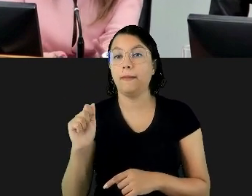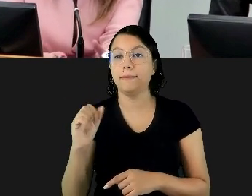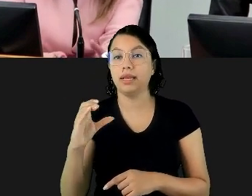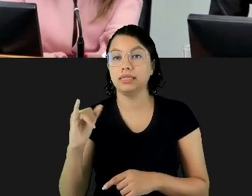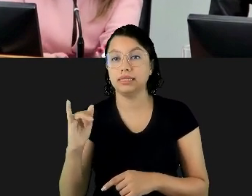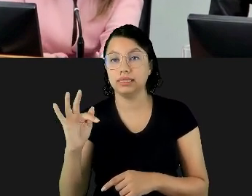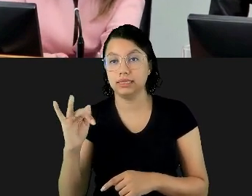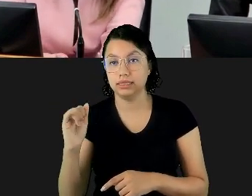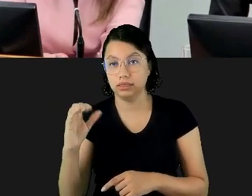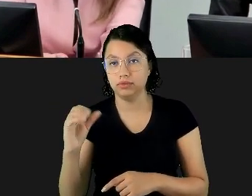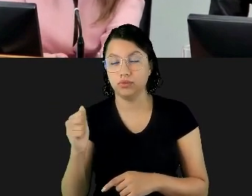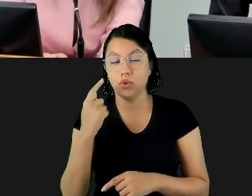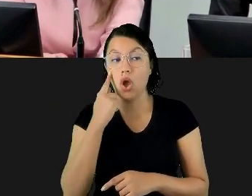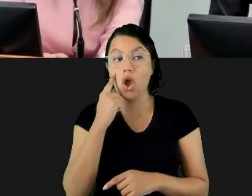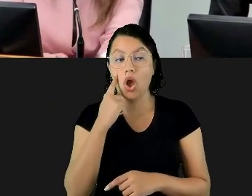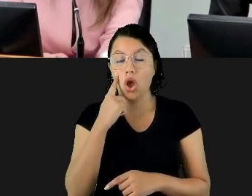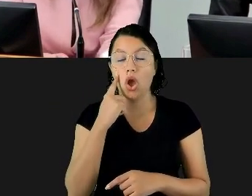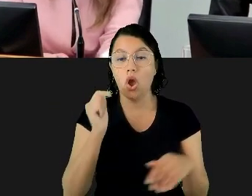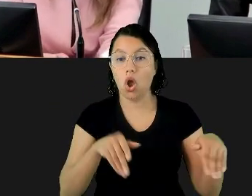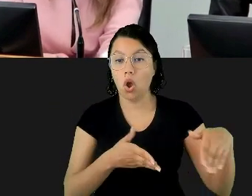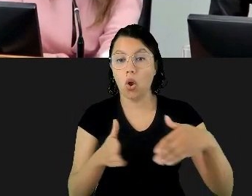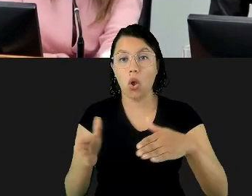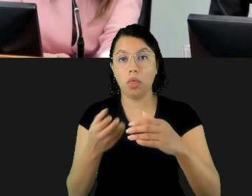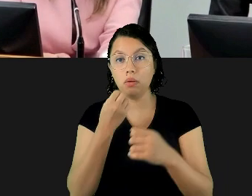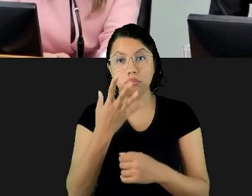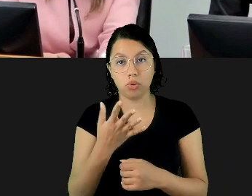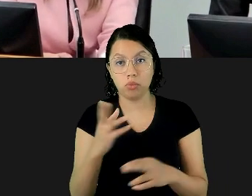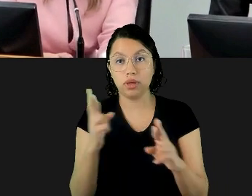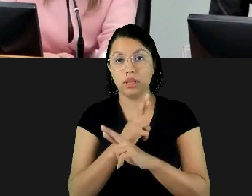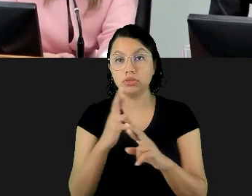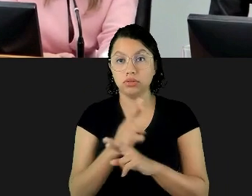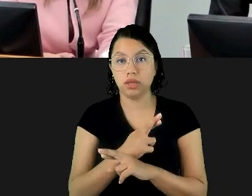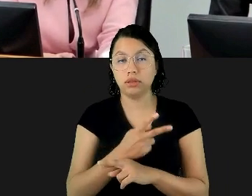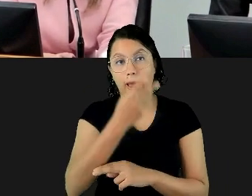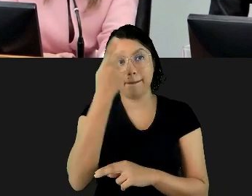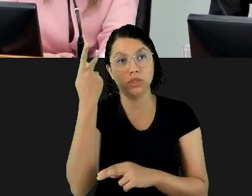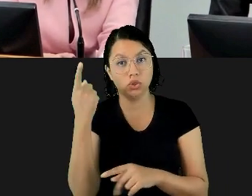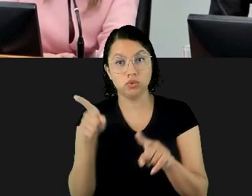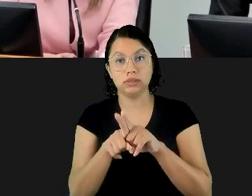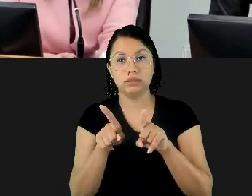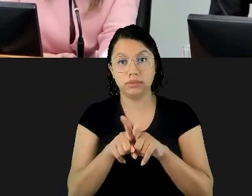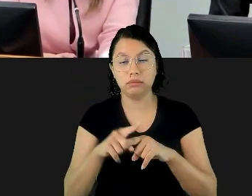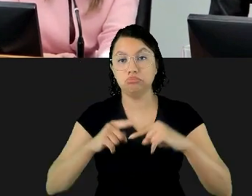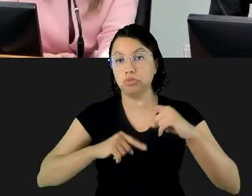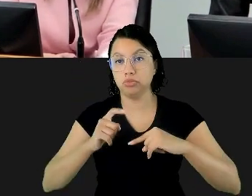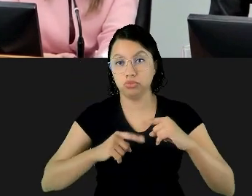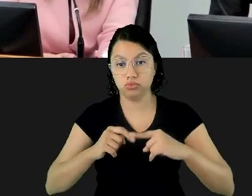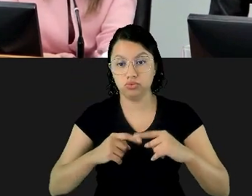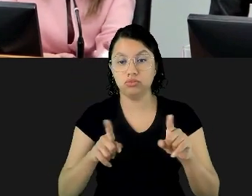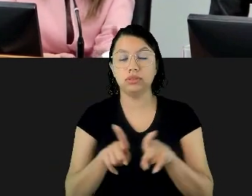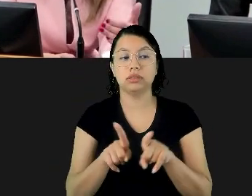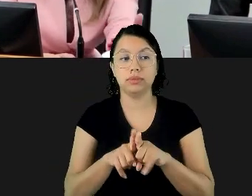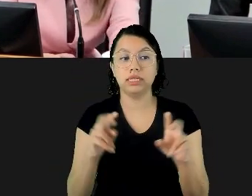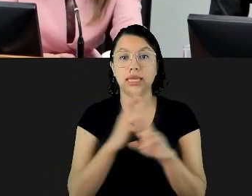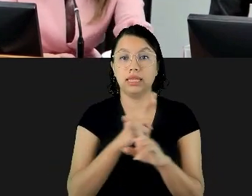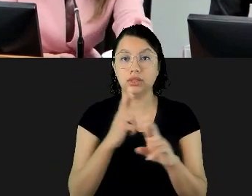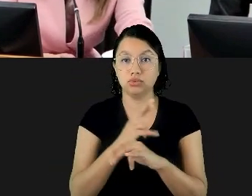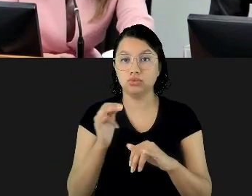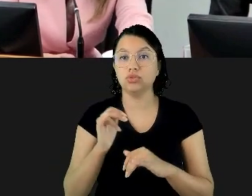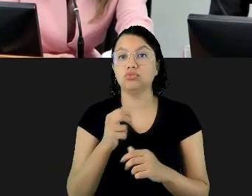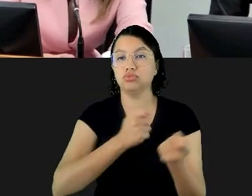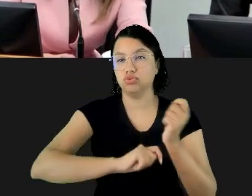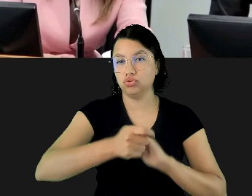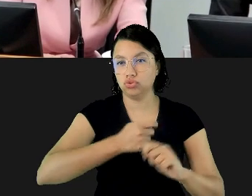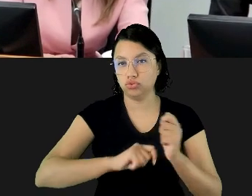canal eficiente, tanto de movimentação para cargas e passageiros, quanto de interação comercial dessas regiões. E aí, desenvolvimento de